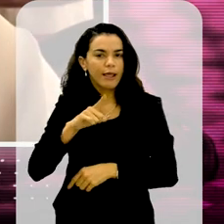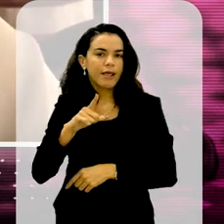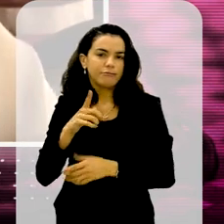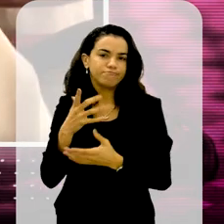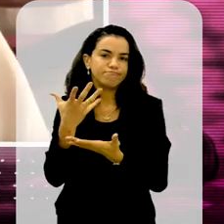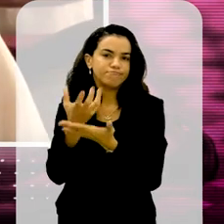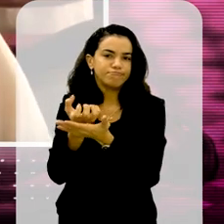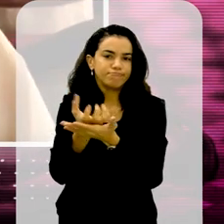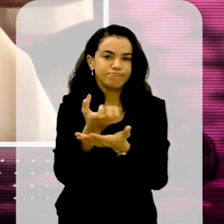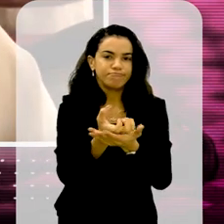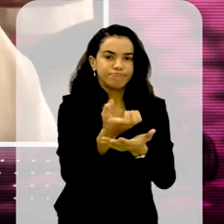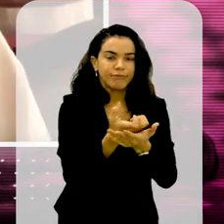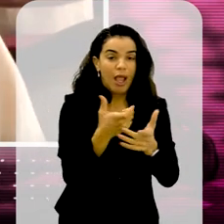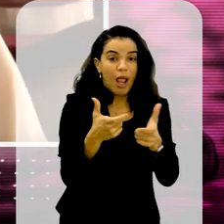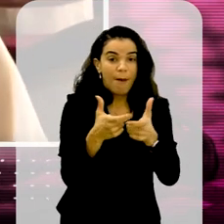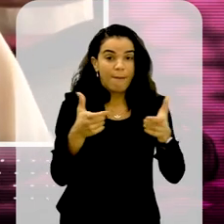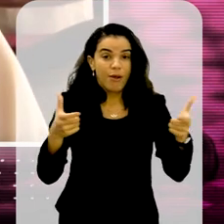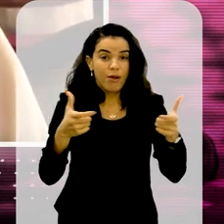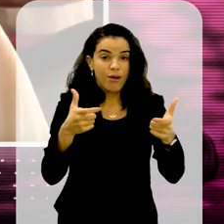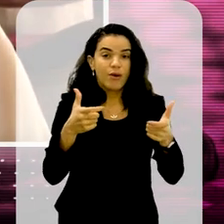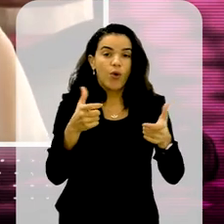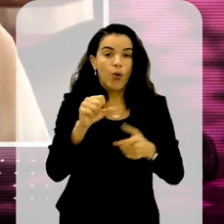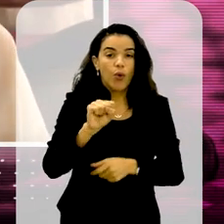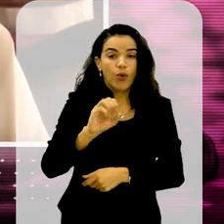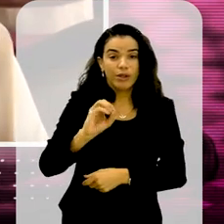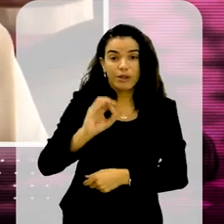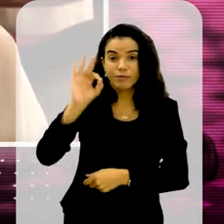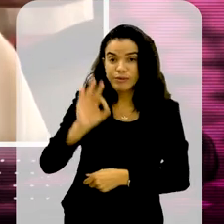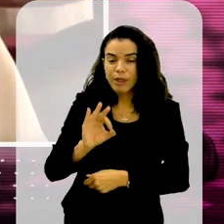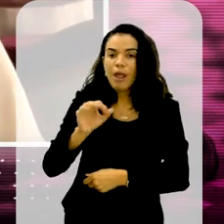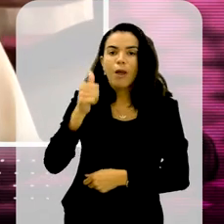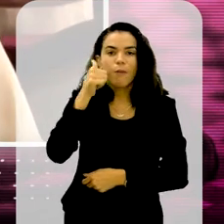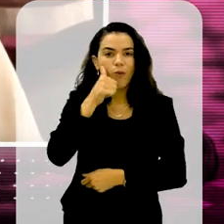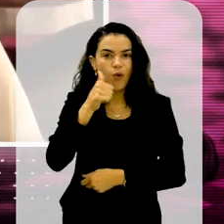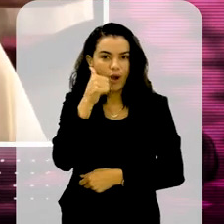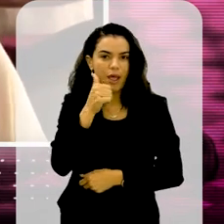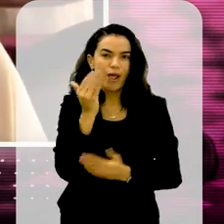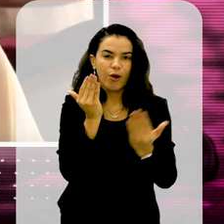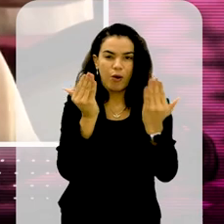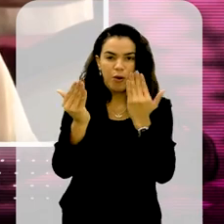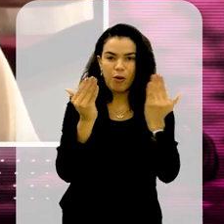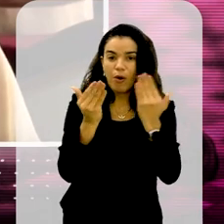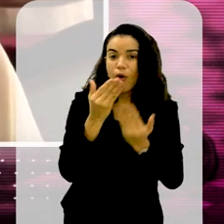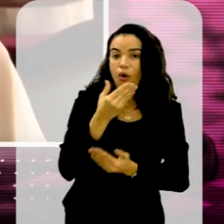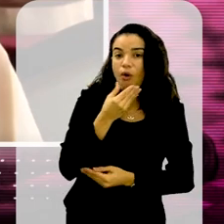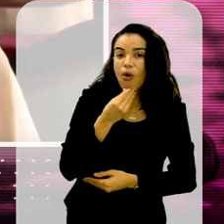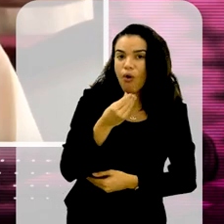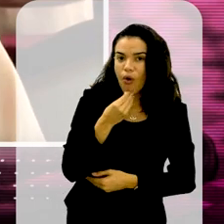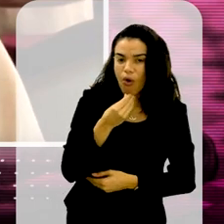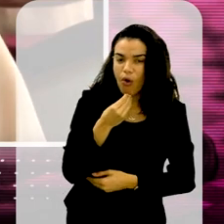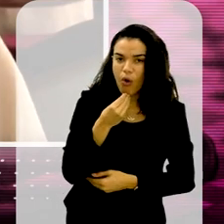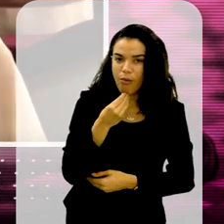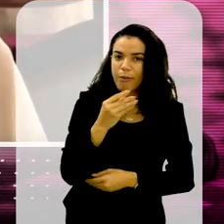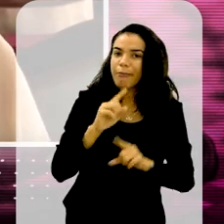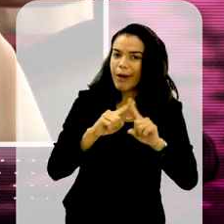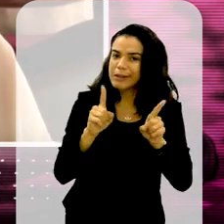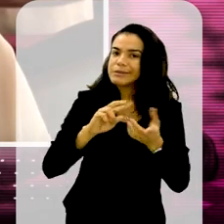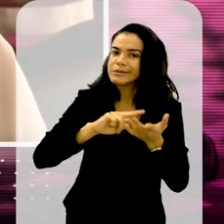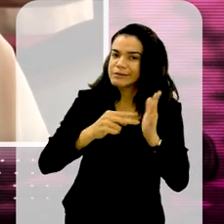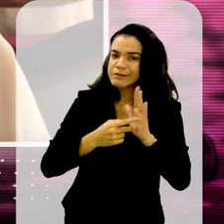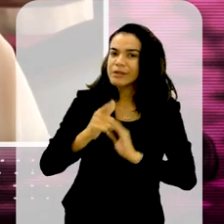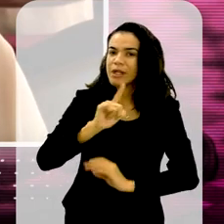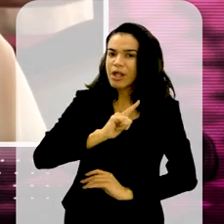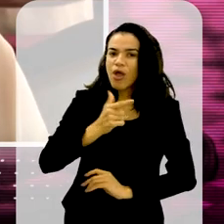parte muito maior, quase 80% de vítimas mulheres em relação a homens. Isso não significa que não tenhamos homens